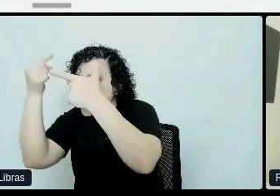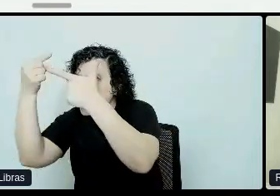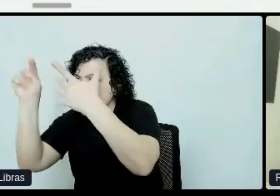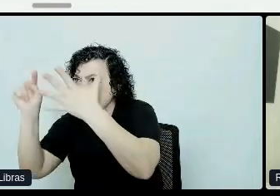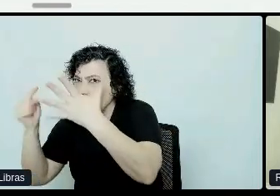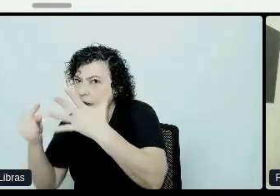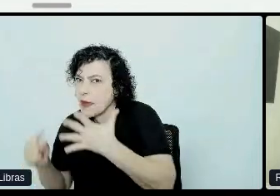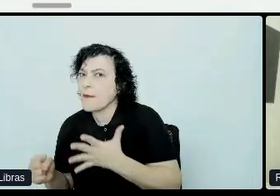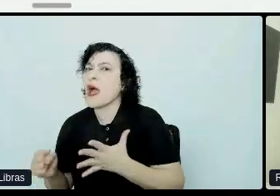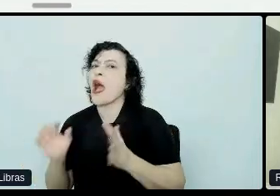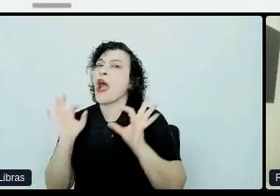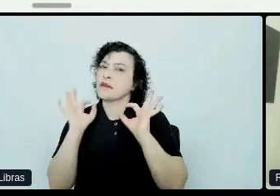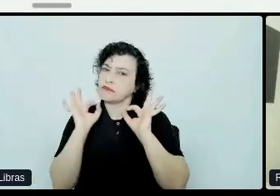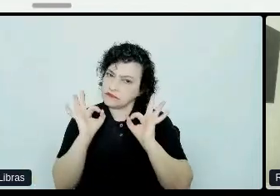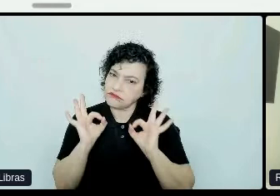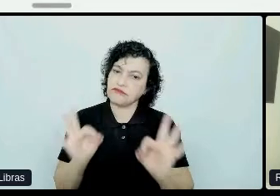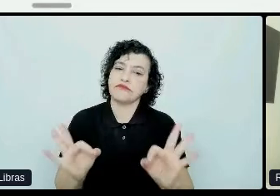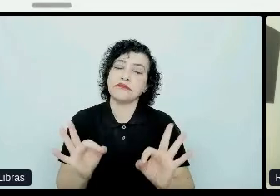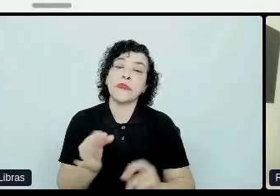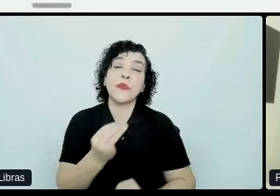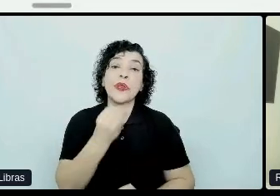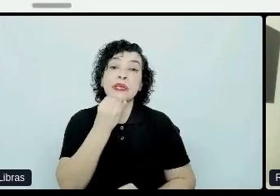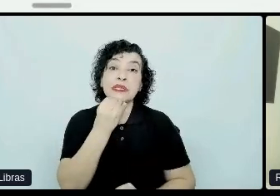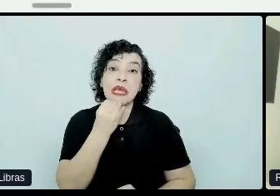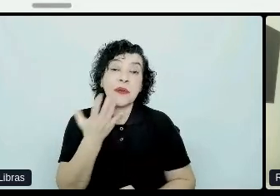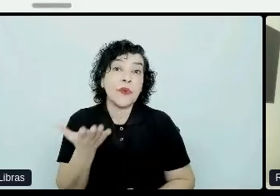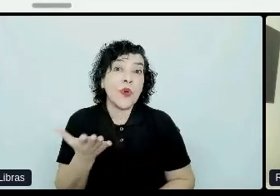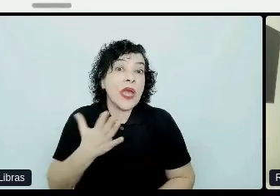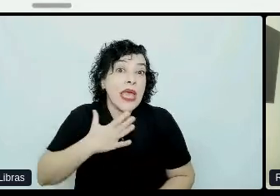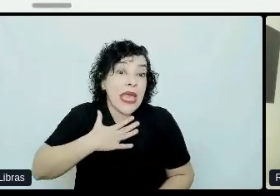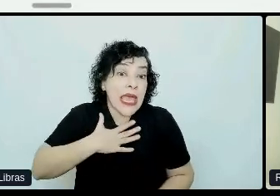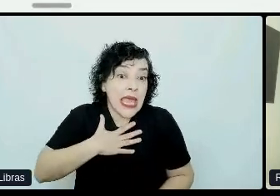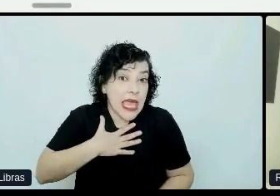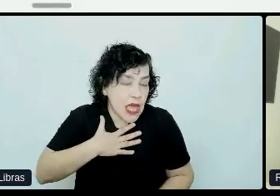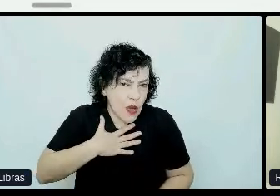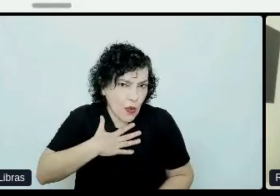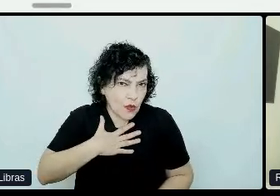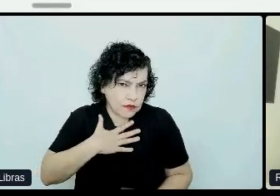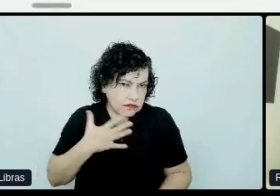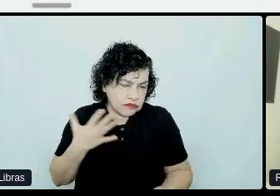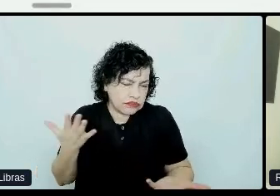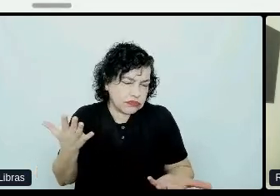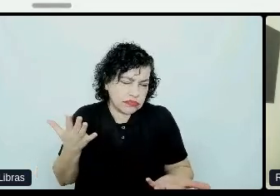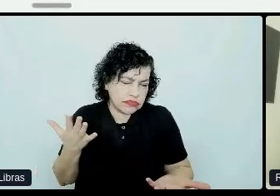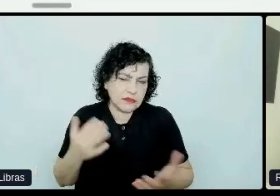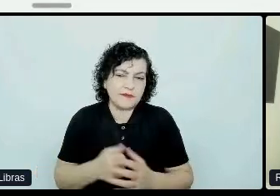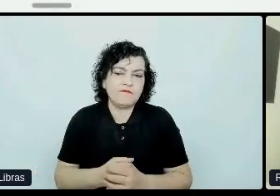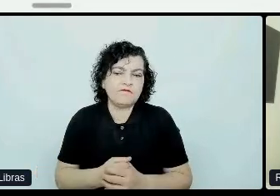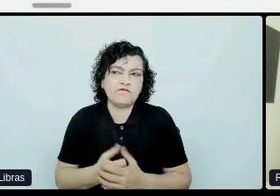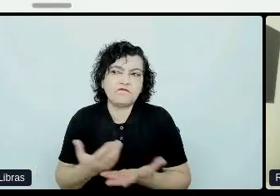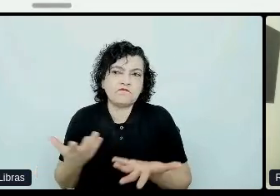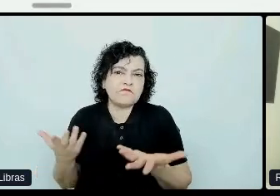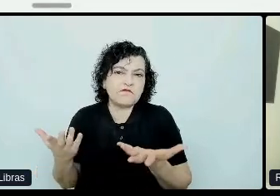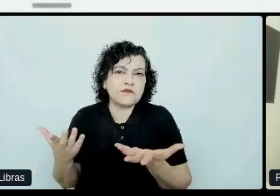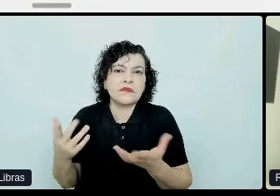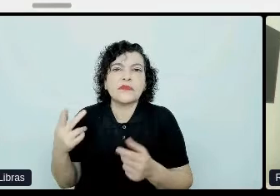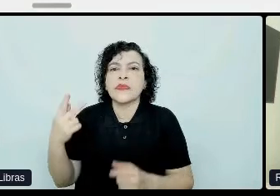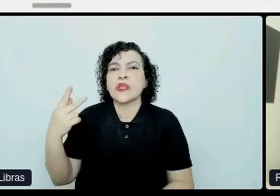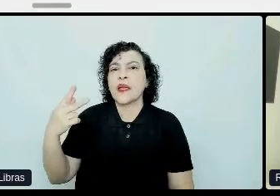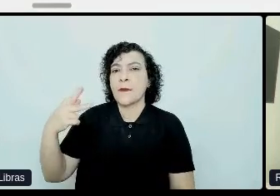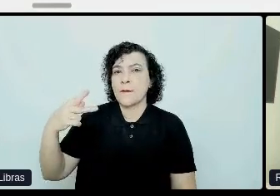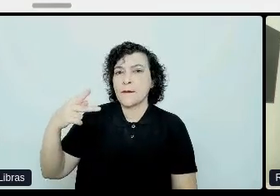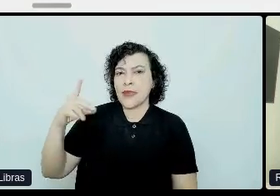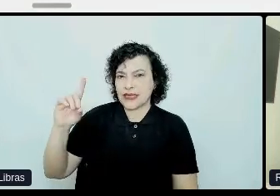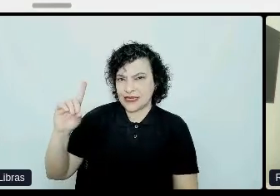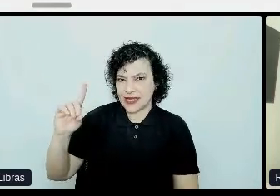da organização. Então, por exemplo, eu não posso exigir que um PD designer ou